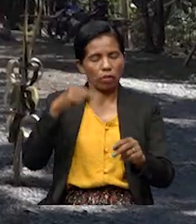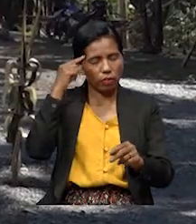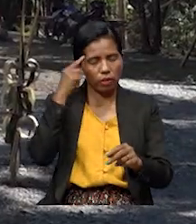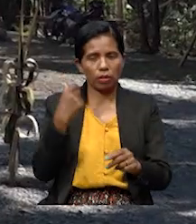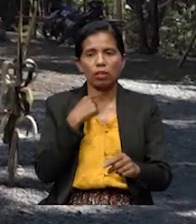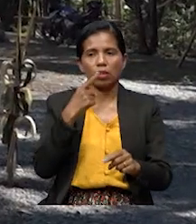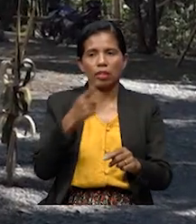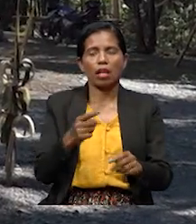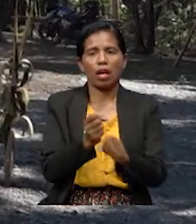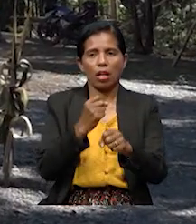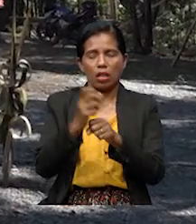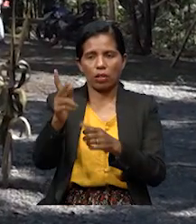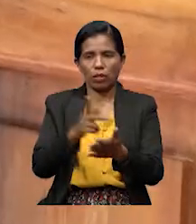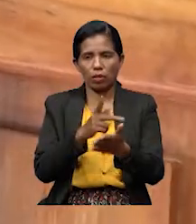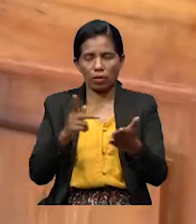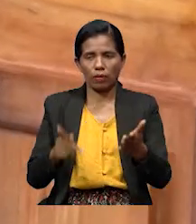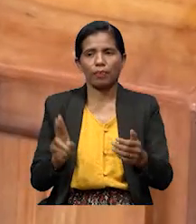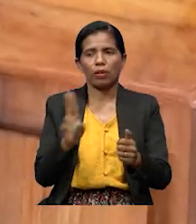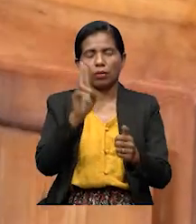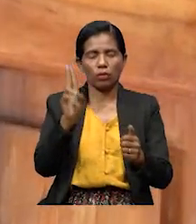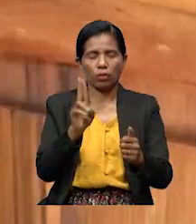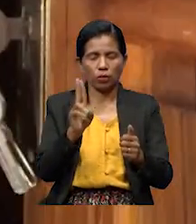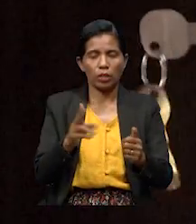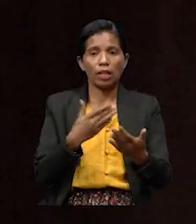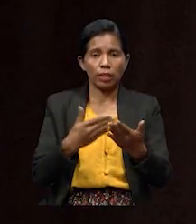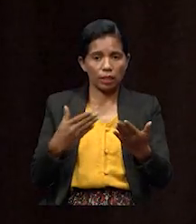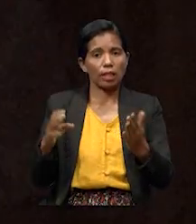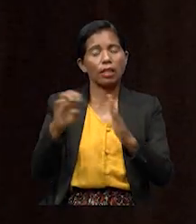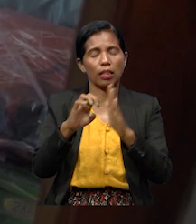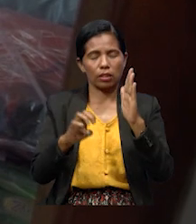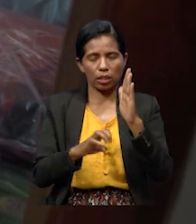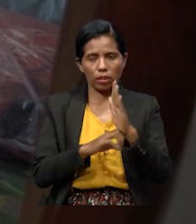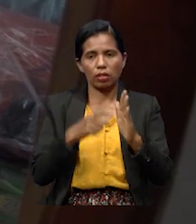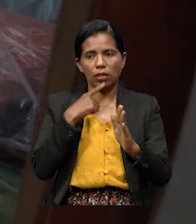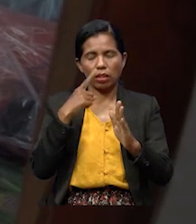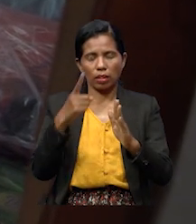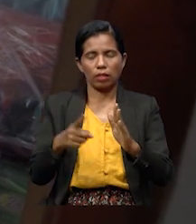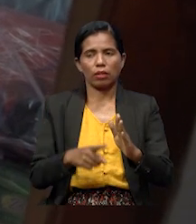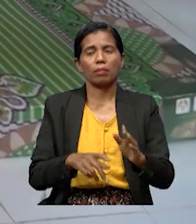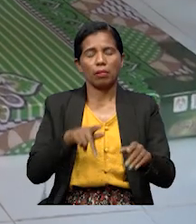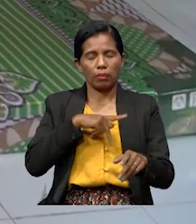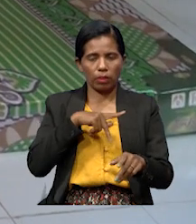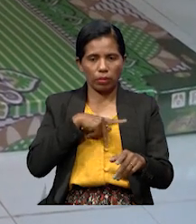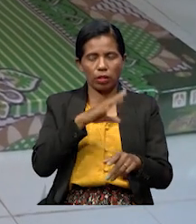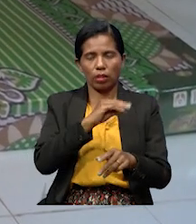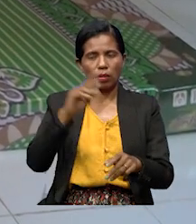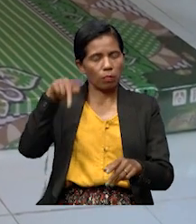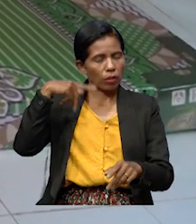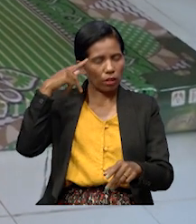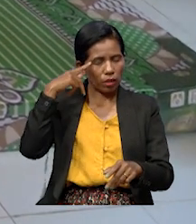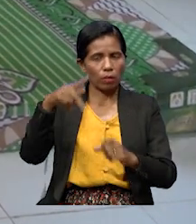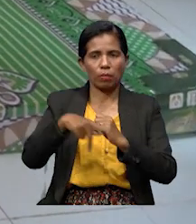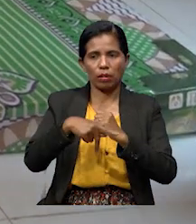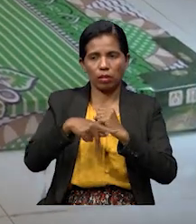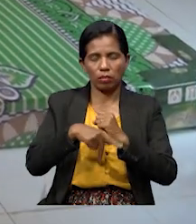Siranepe comete crime, Romeus usa o recurso Estado União, rode prevalece para interesse privado no política partidária e